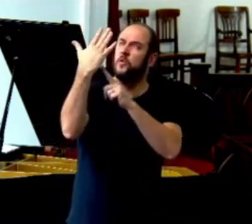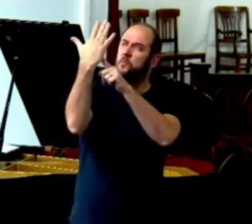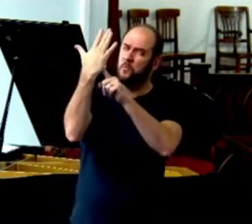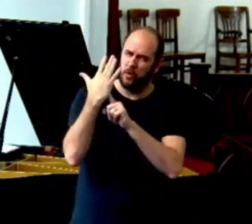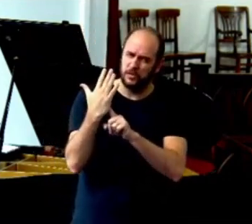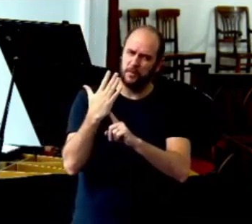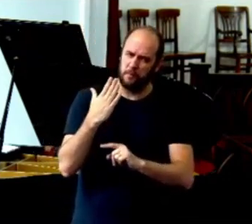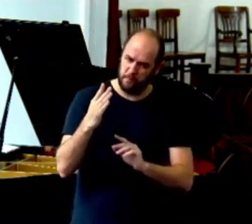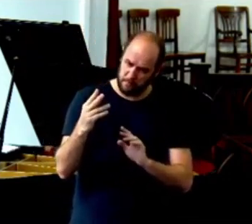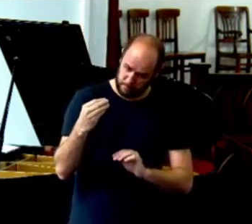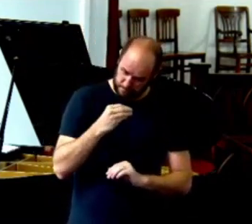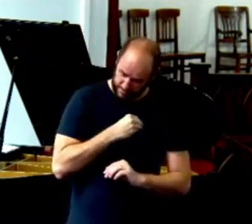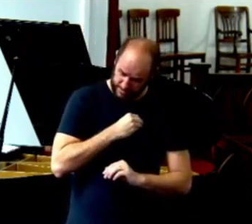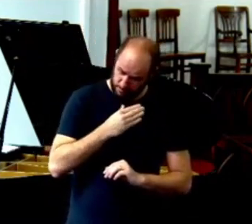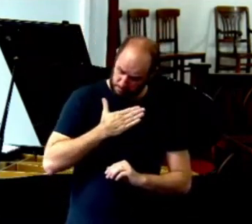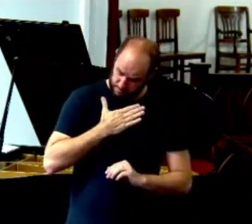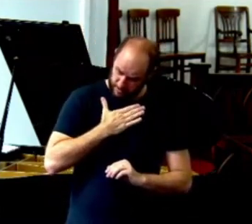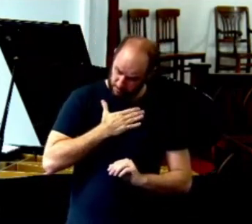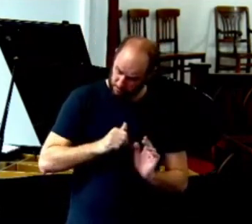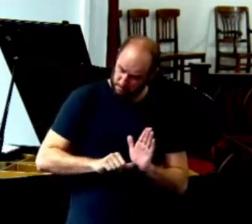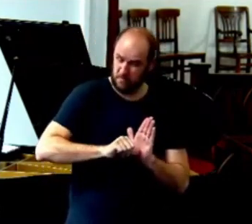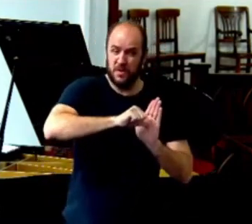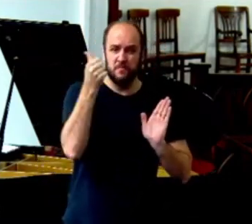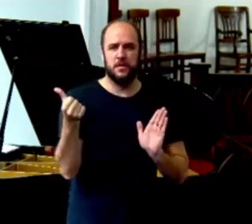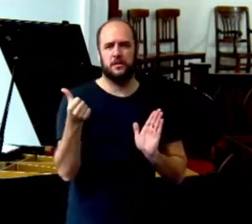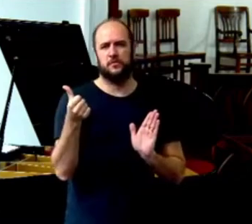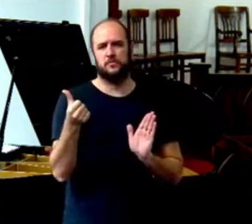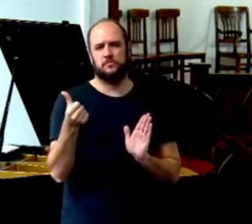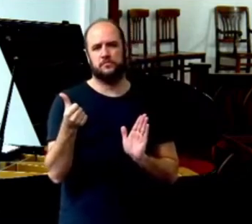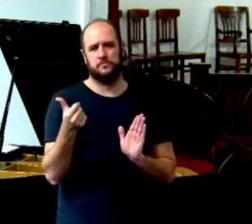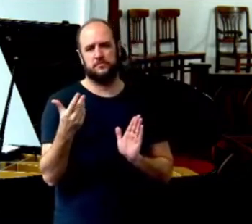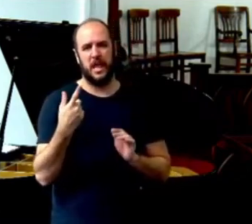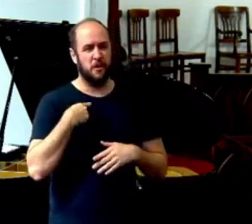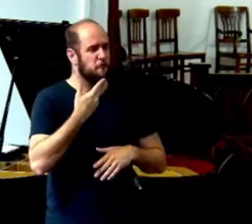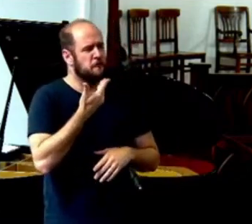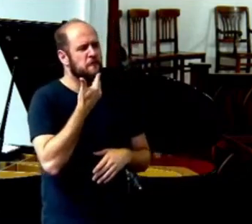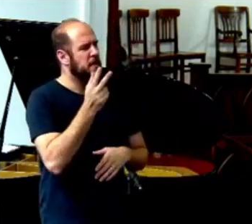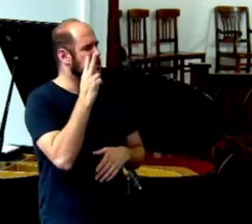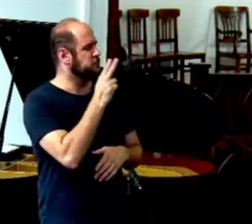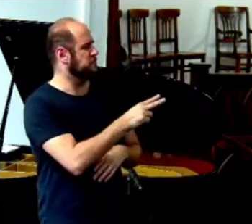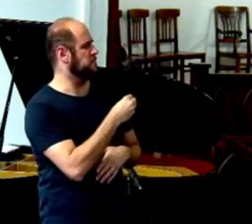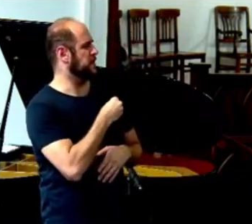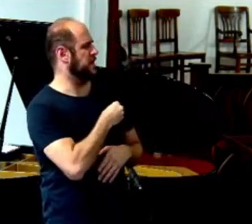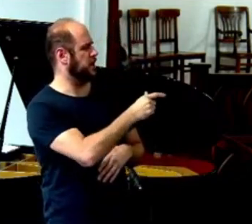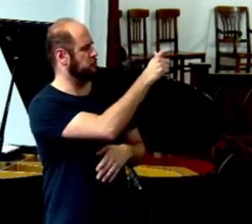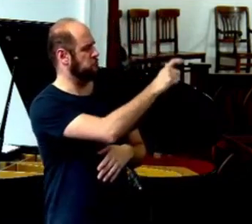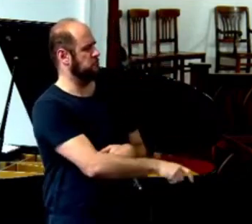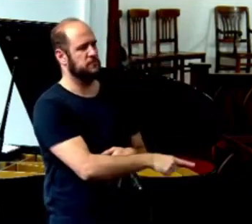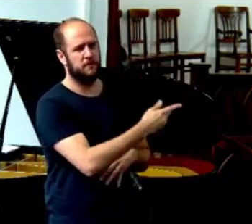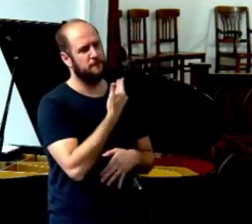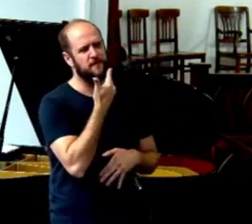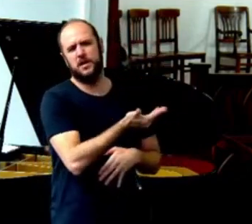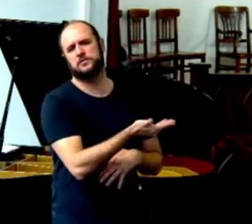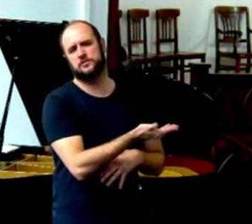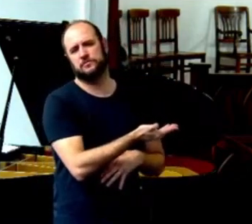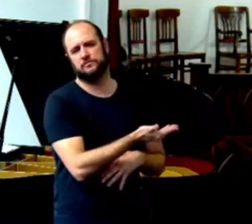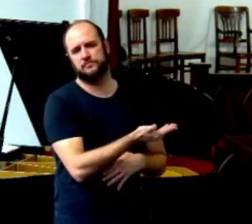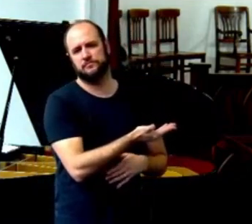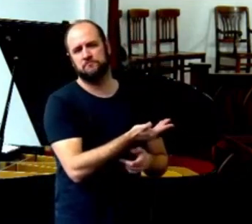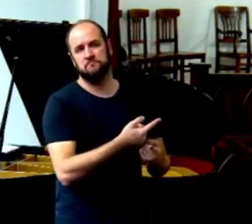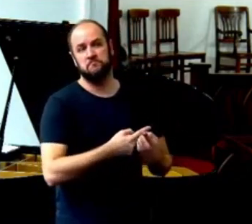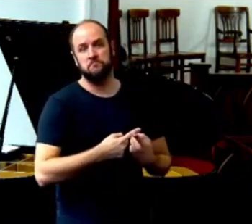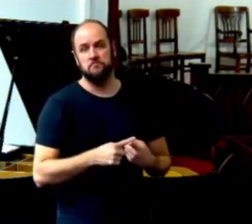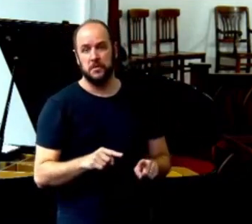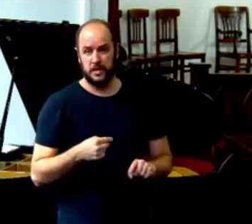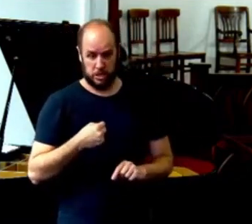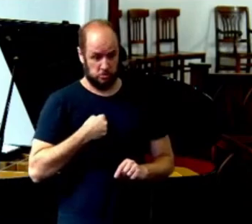pecado. O meu pecado. Porque eu consigo muito bem ver o pecado da minha esposa, do meu marido. Mas eu